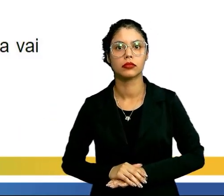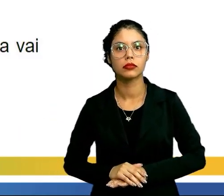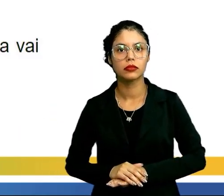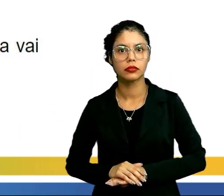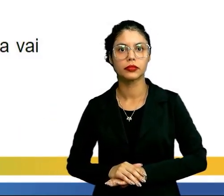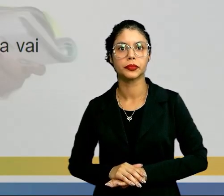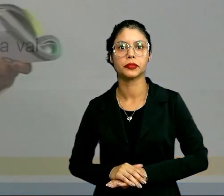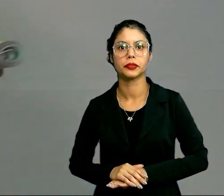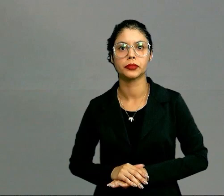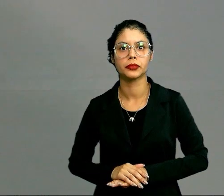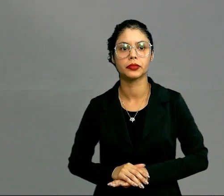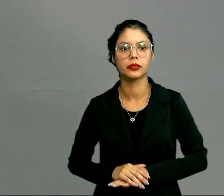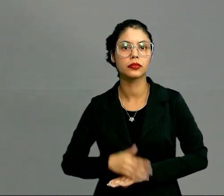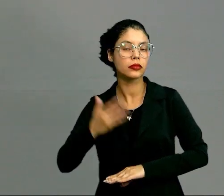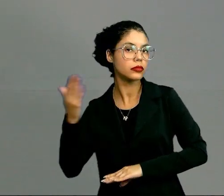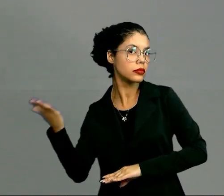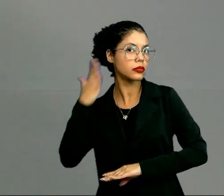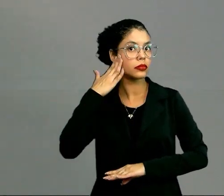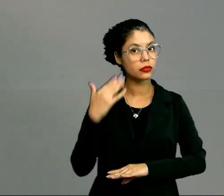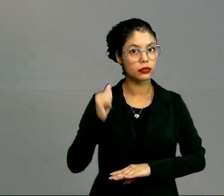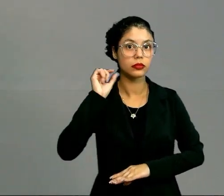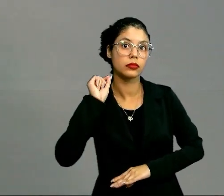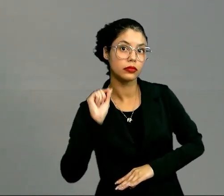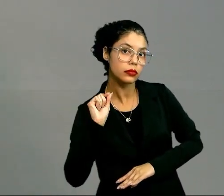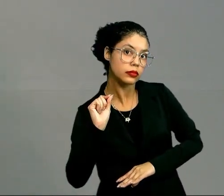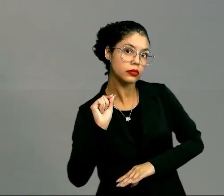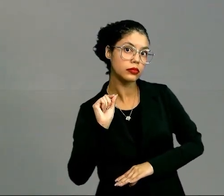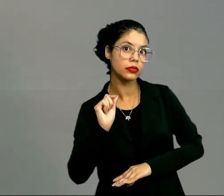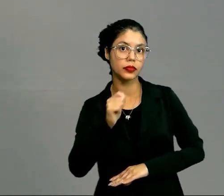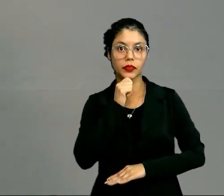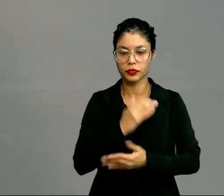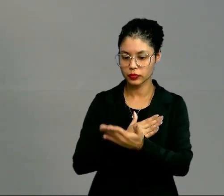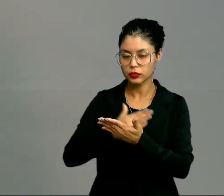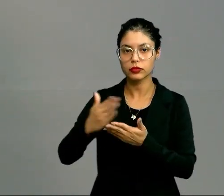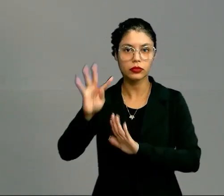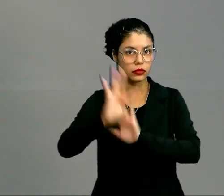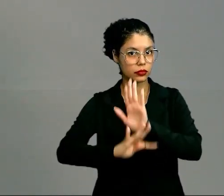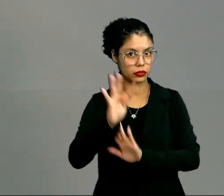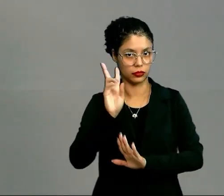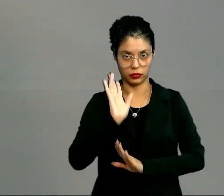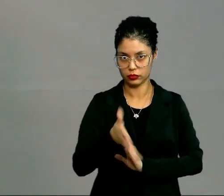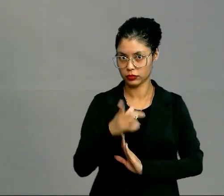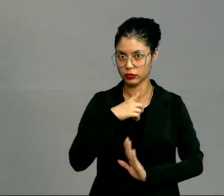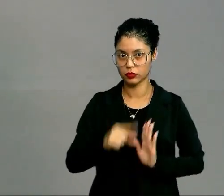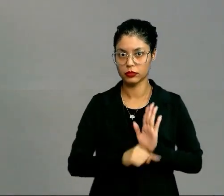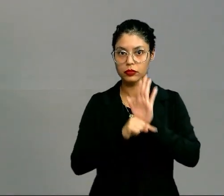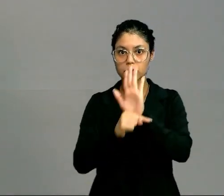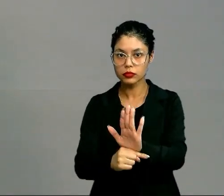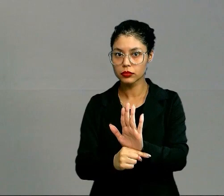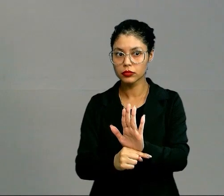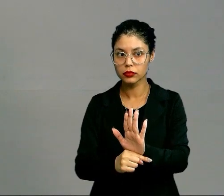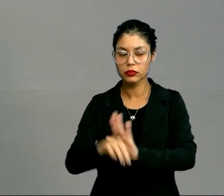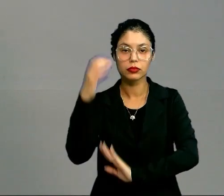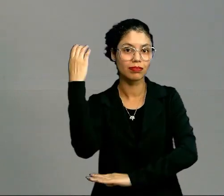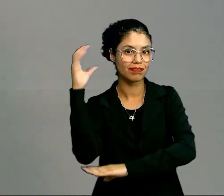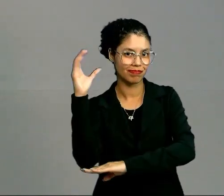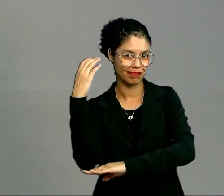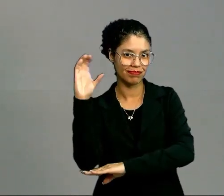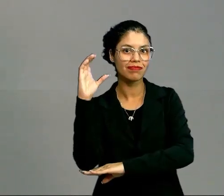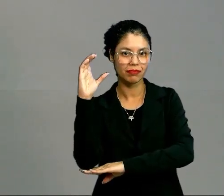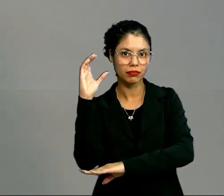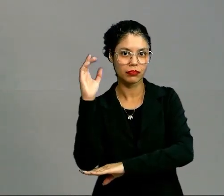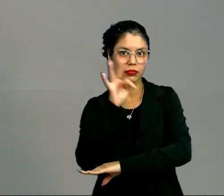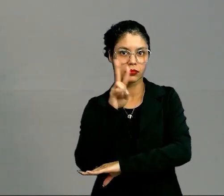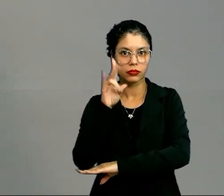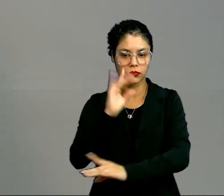trazer. Nós já sabemos que, logo do início do texto, ele já inicia falando dos cientistas da